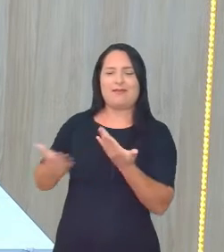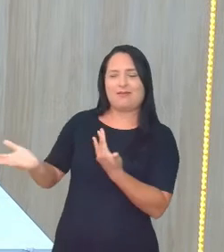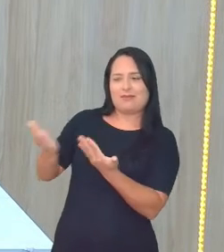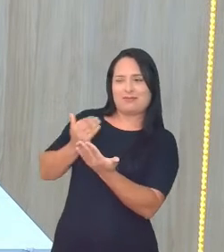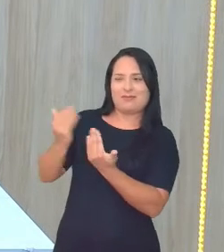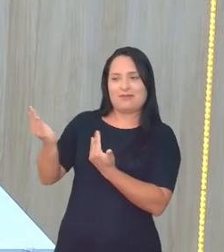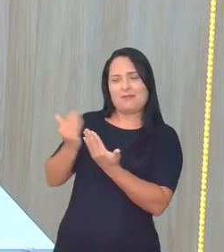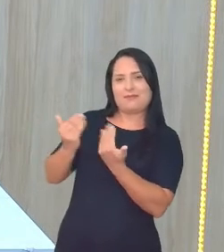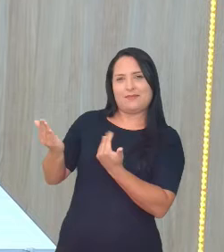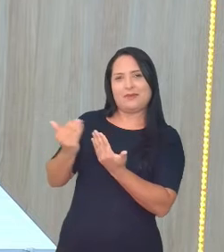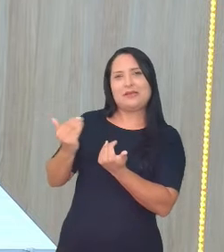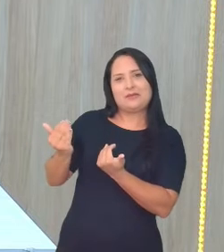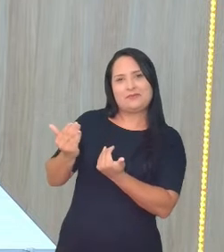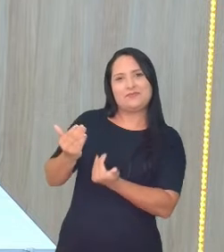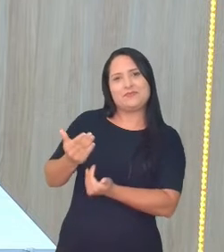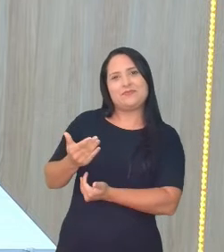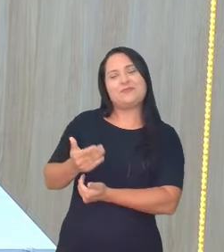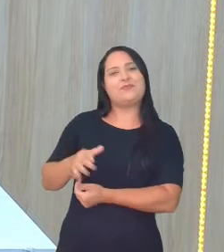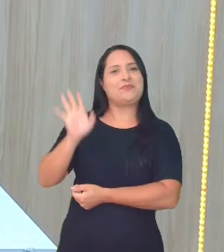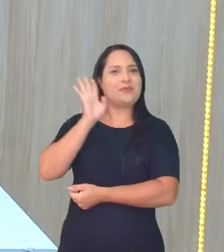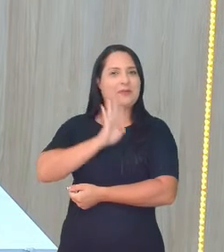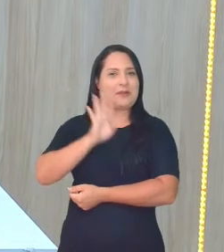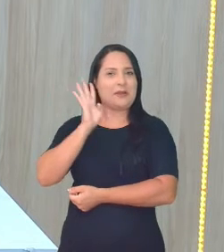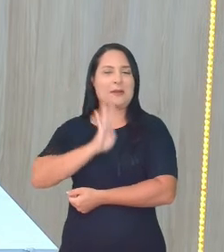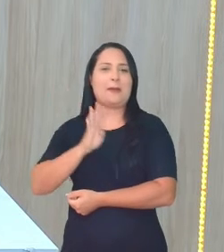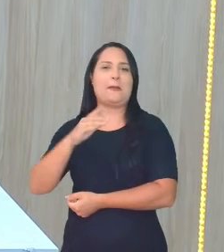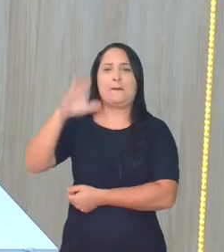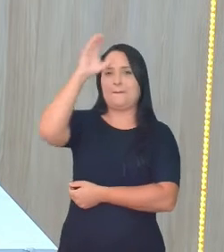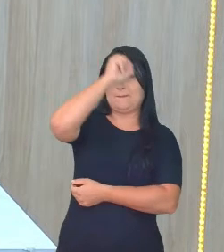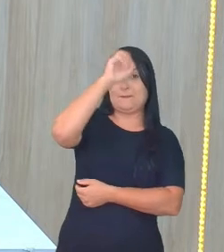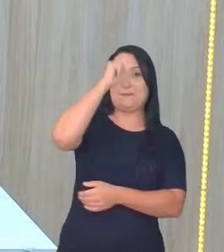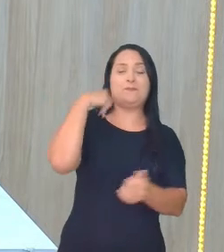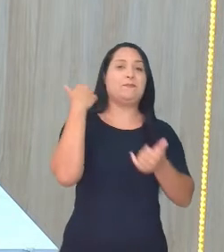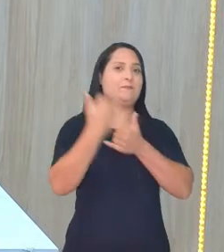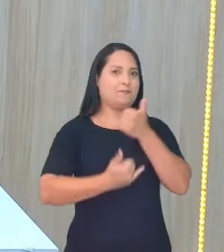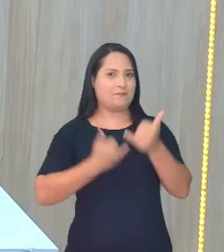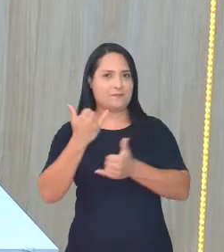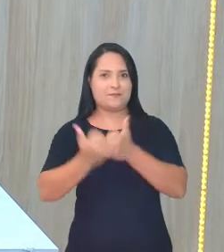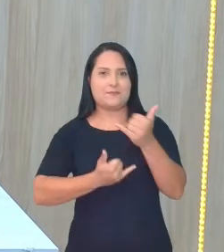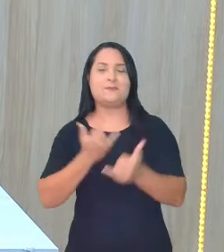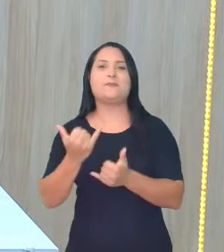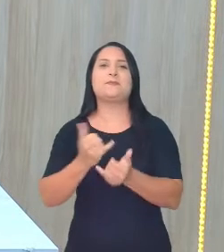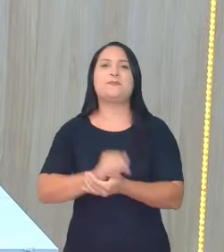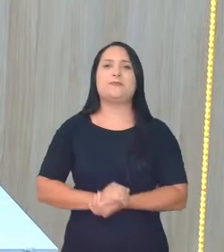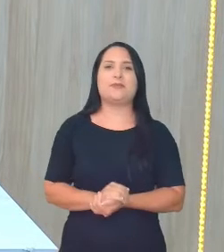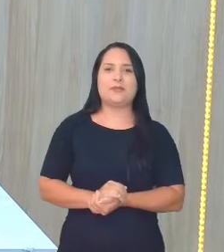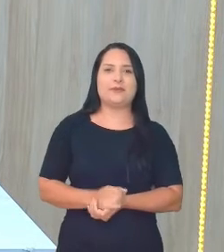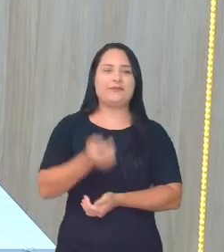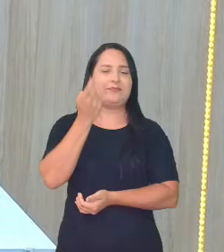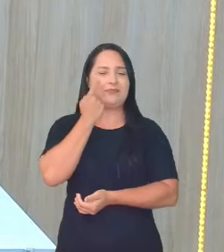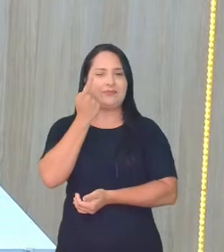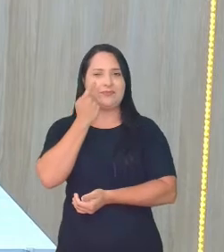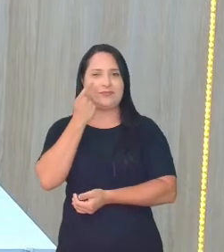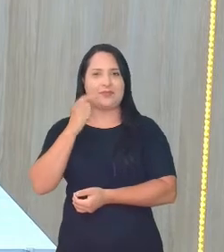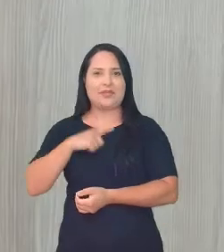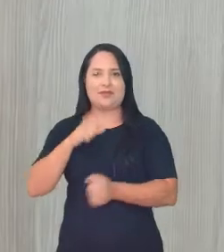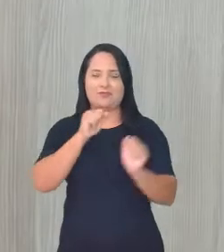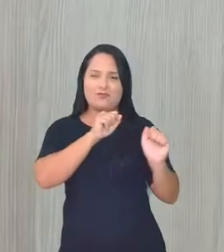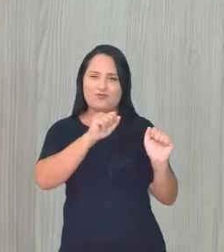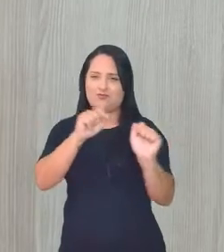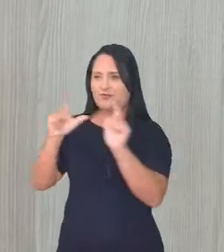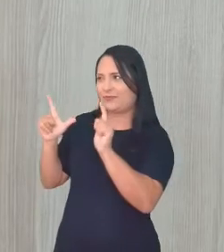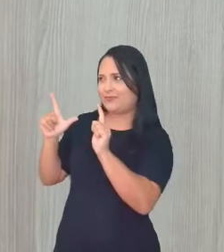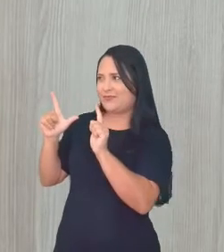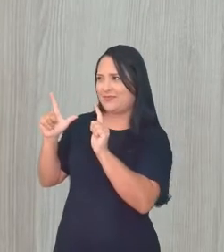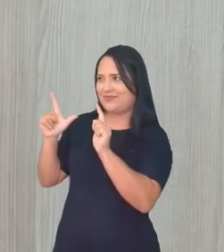né, bater um papo bem gostoso e aprender, se divertir também, por que não? Vê só, dá um close nele,